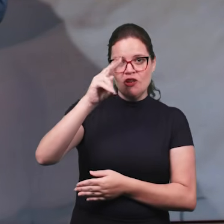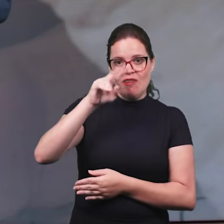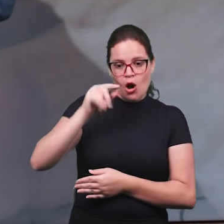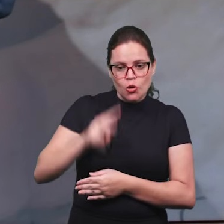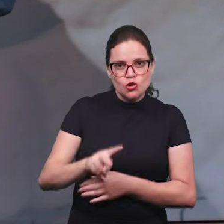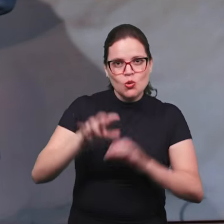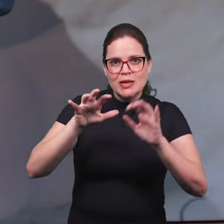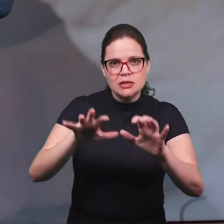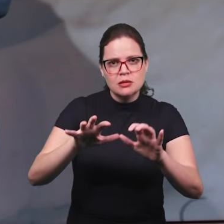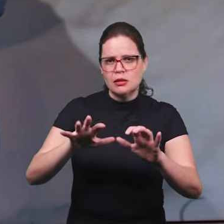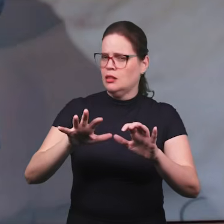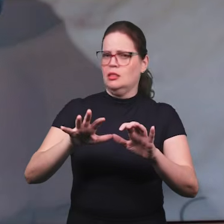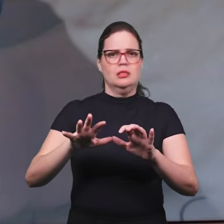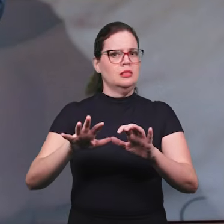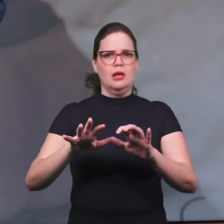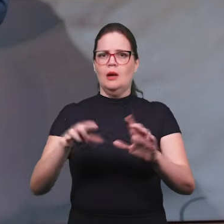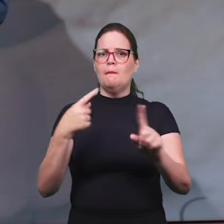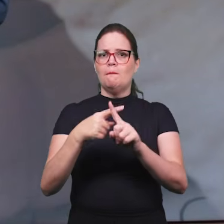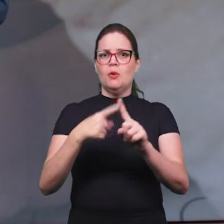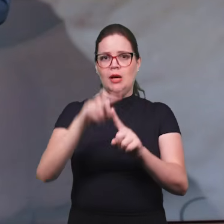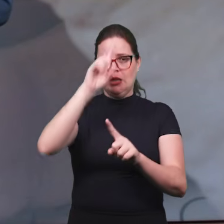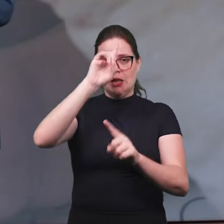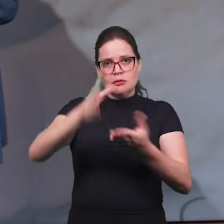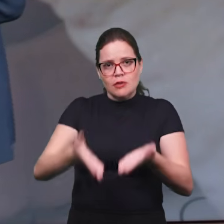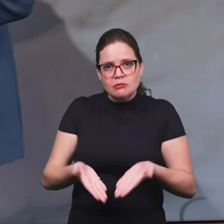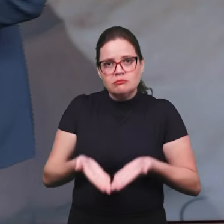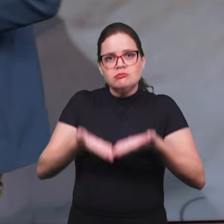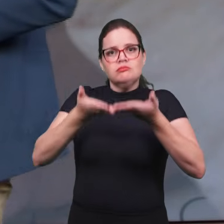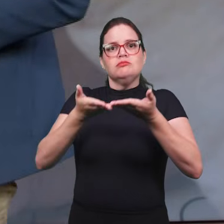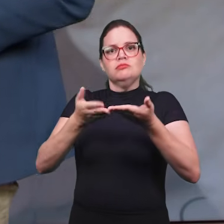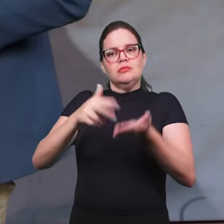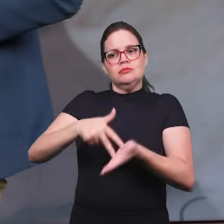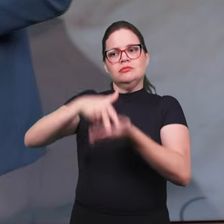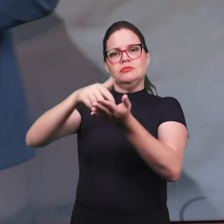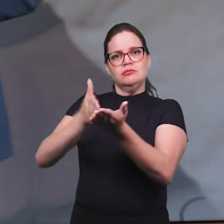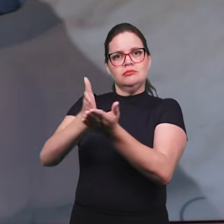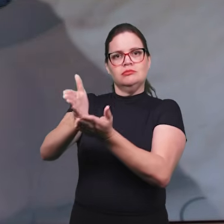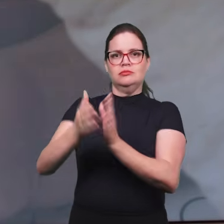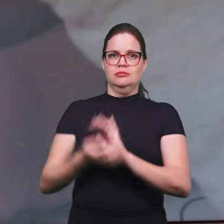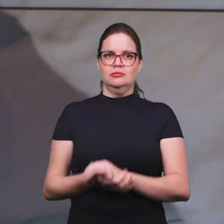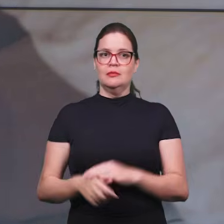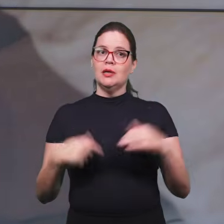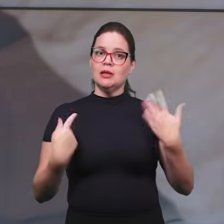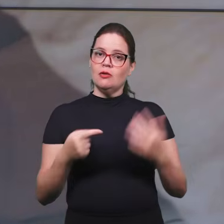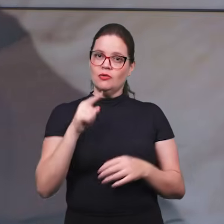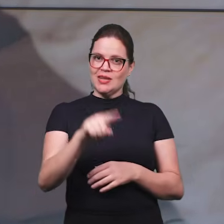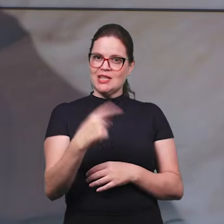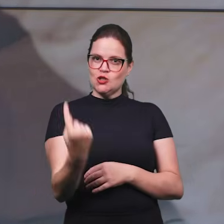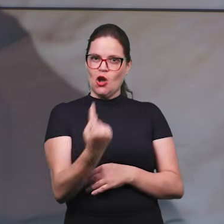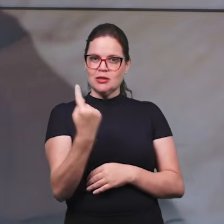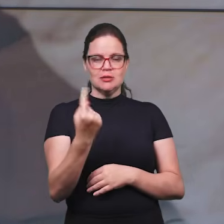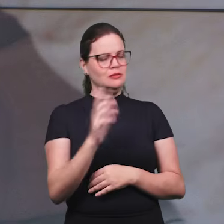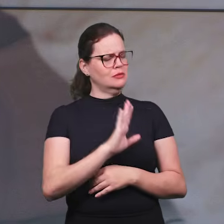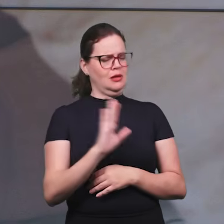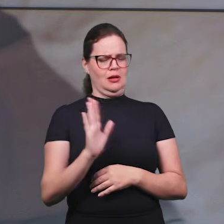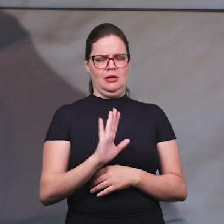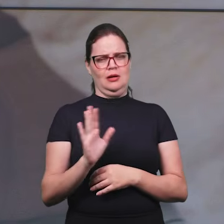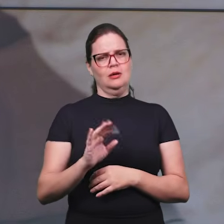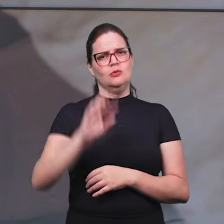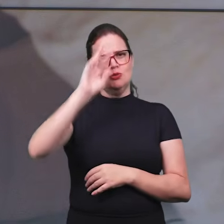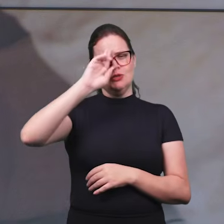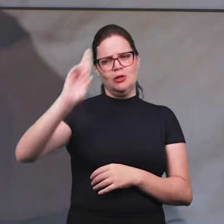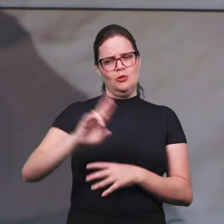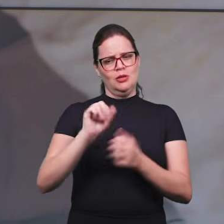não ficará prostrado, pois o Senhor o sustém com a sua mão, tá? Eu quero dizer que você não está sozinho